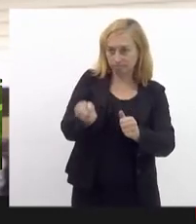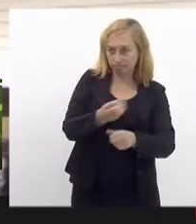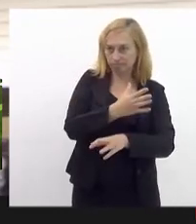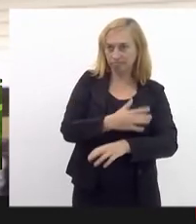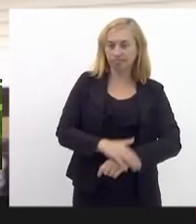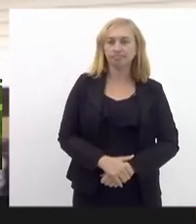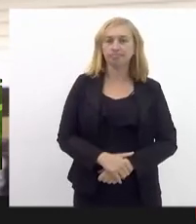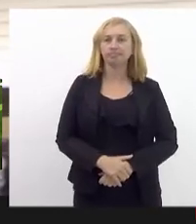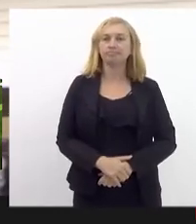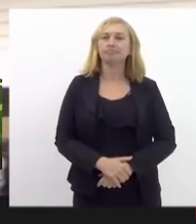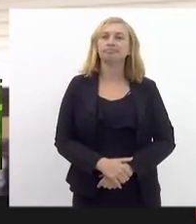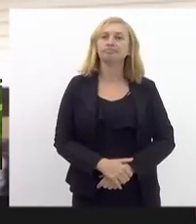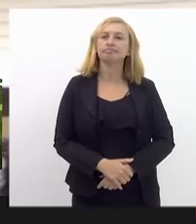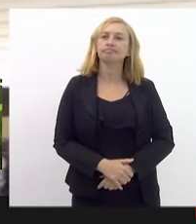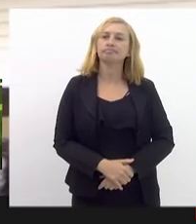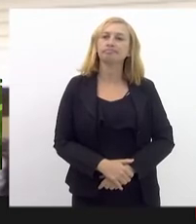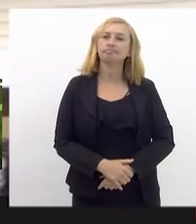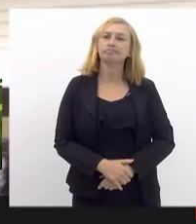E, claro, para além